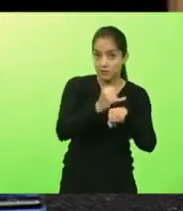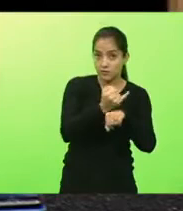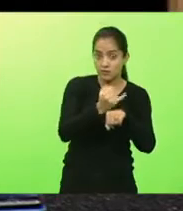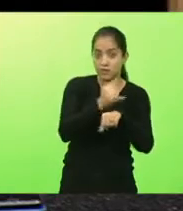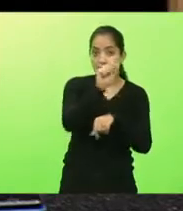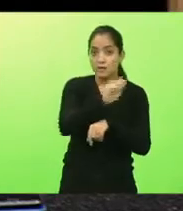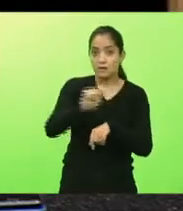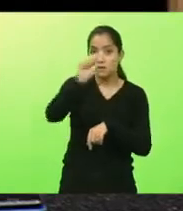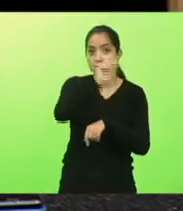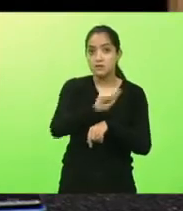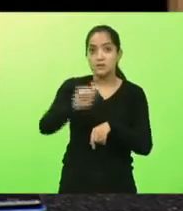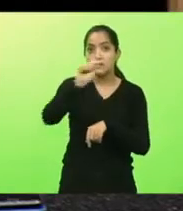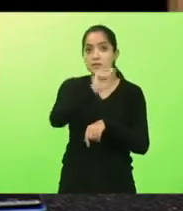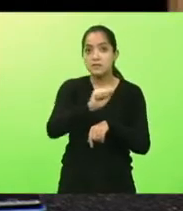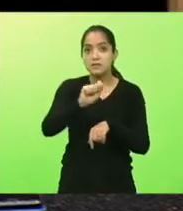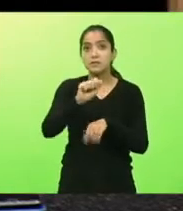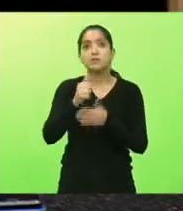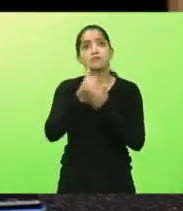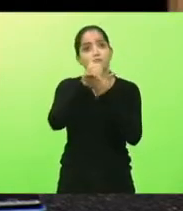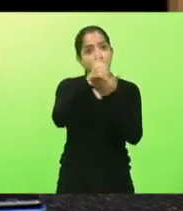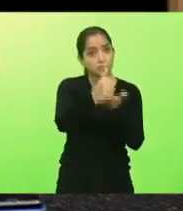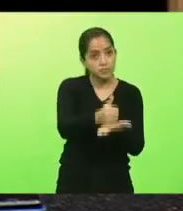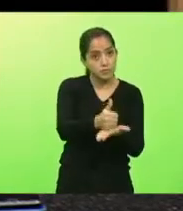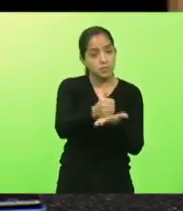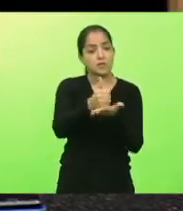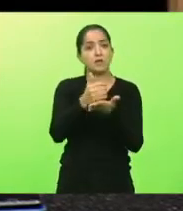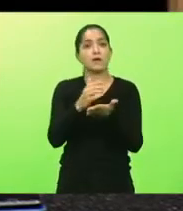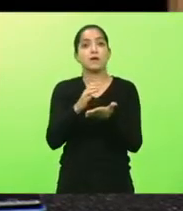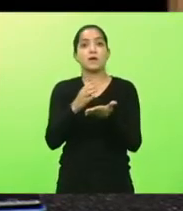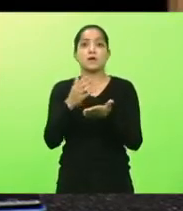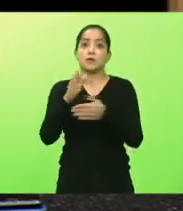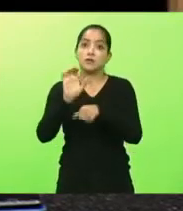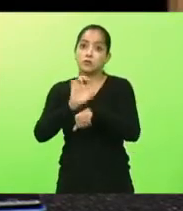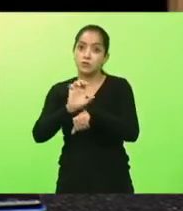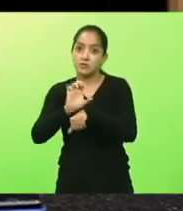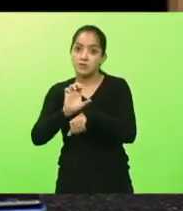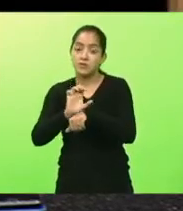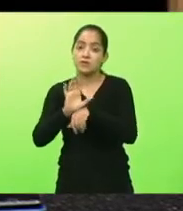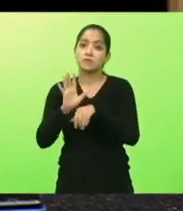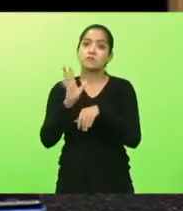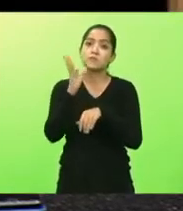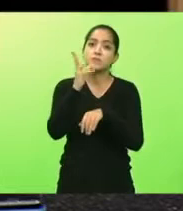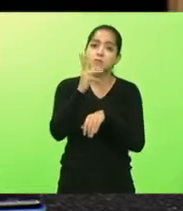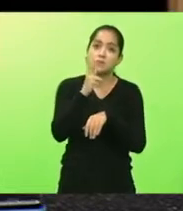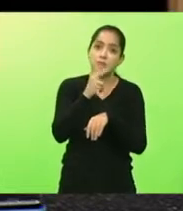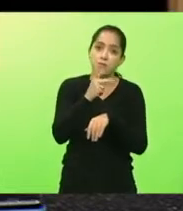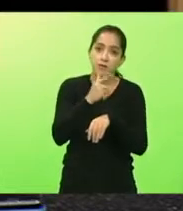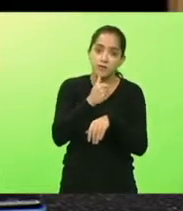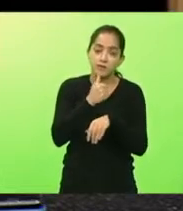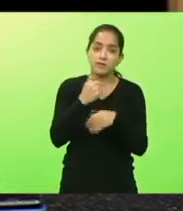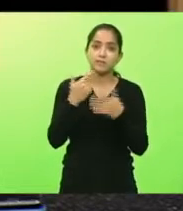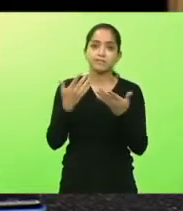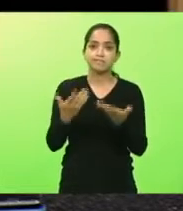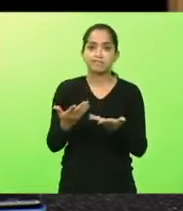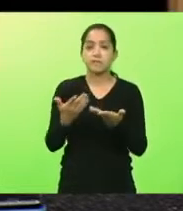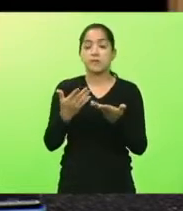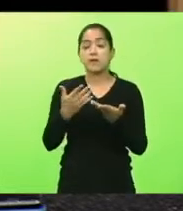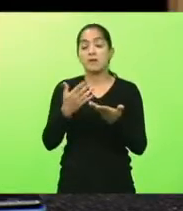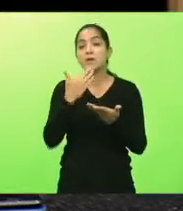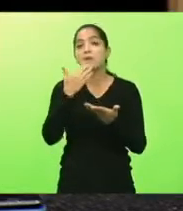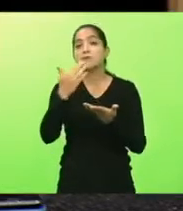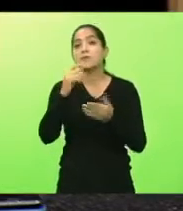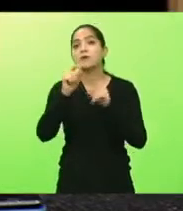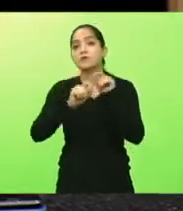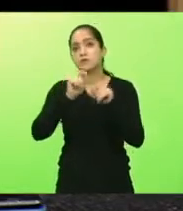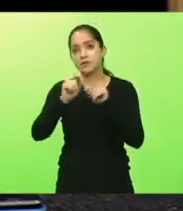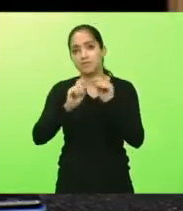Comercial, fez alguns aportes de apoio. E o Estado, até então, numa lentidão, infelizmente, uma lentidão enorme. O que a gente pede é, pelo